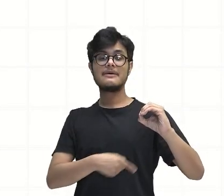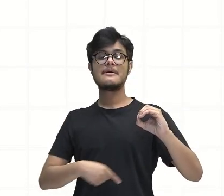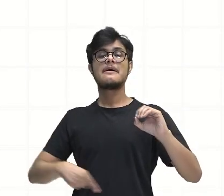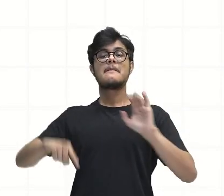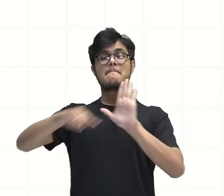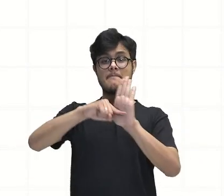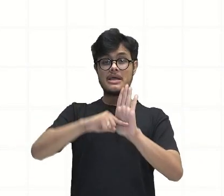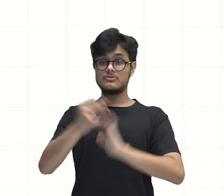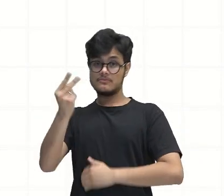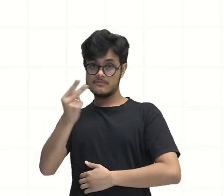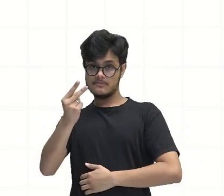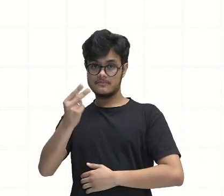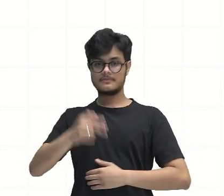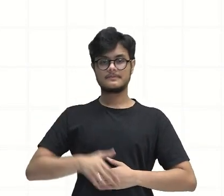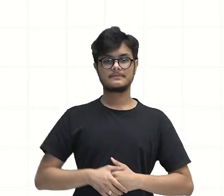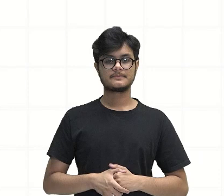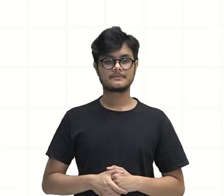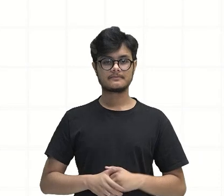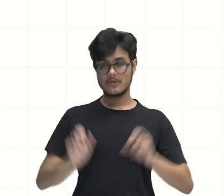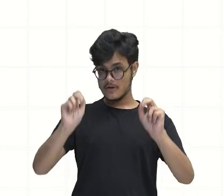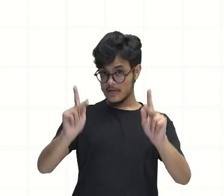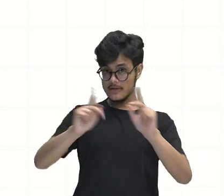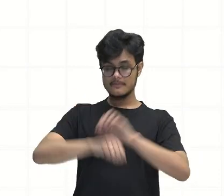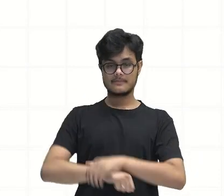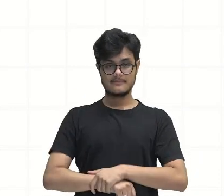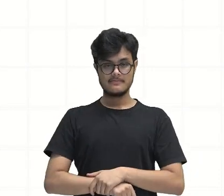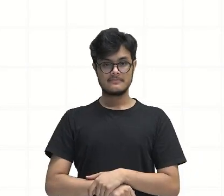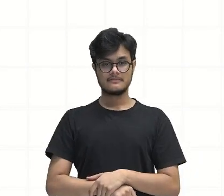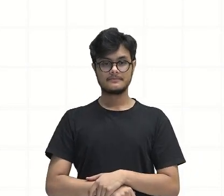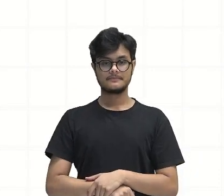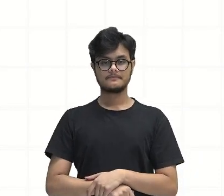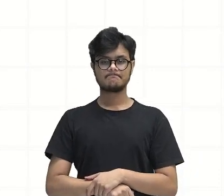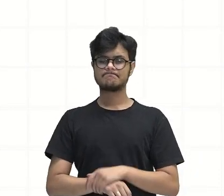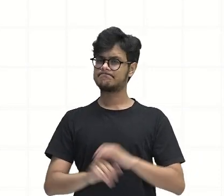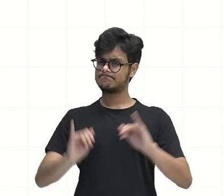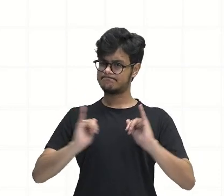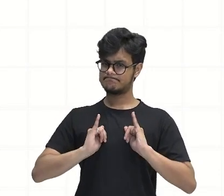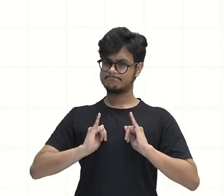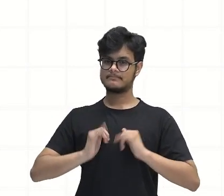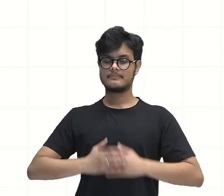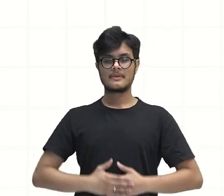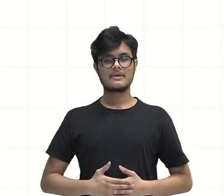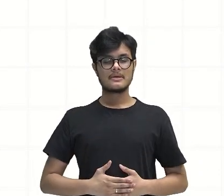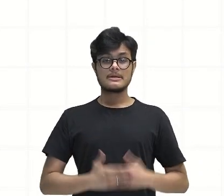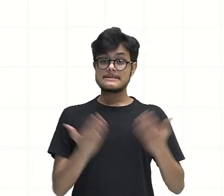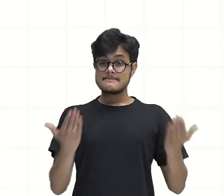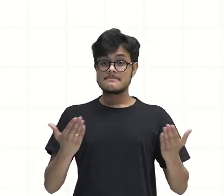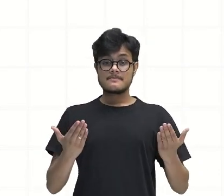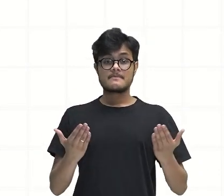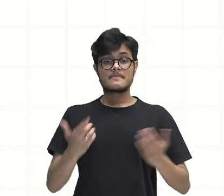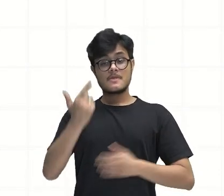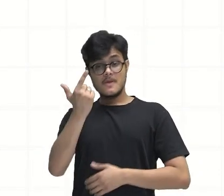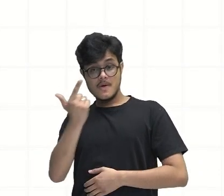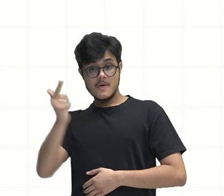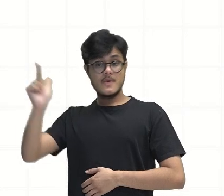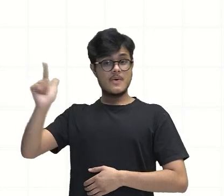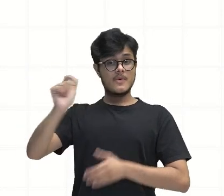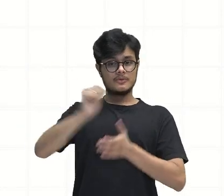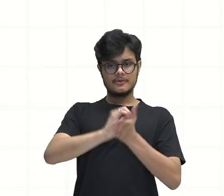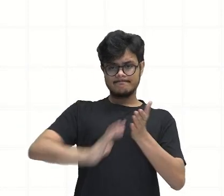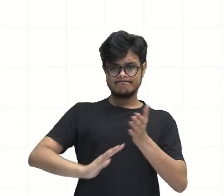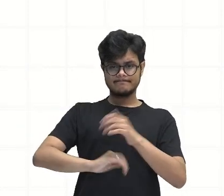y menos 2. Tudo tranquilo? Tudo tranquilo. Então, vamos a mais um